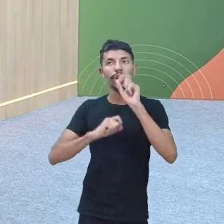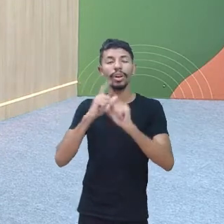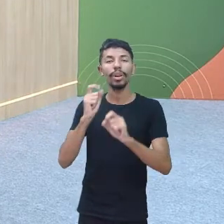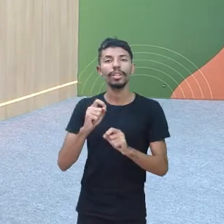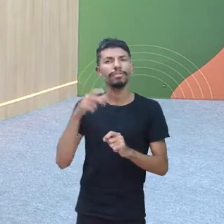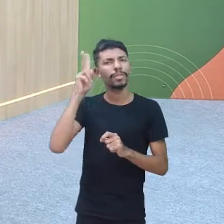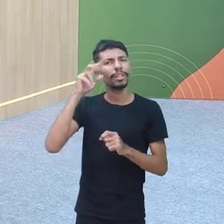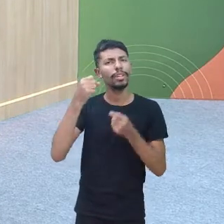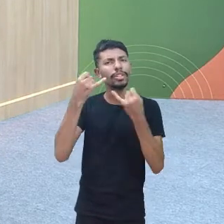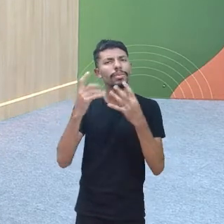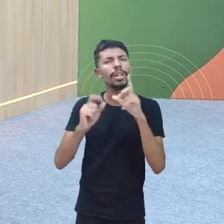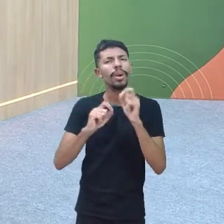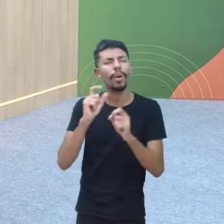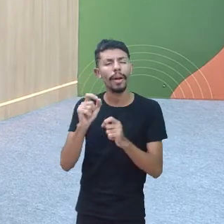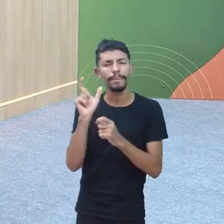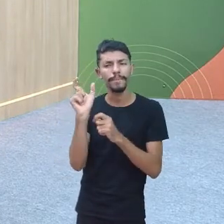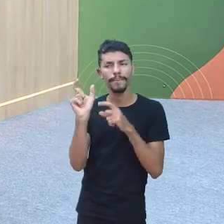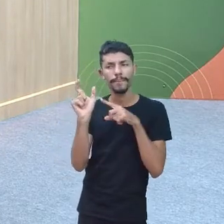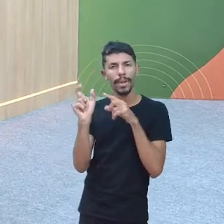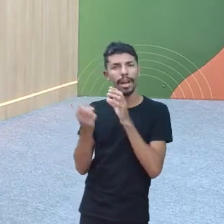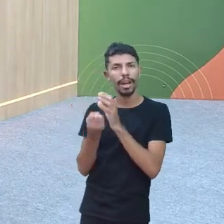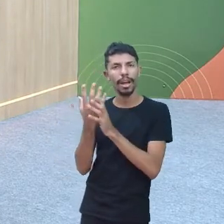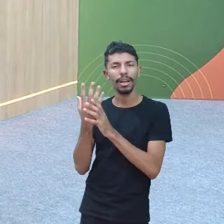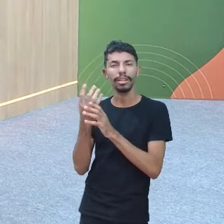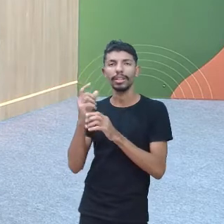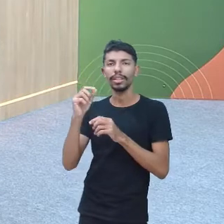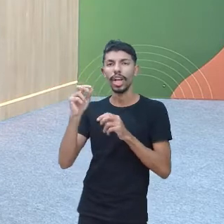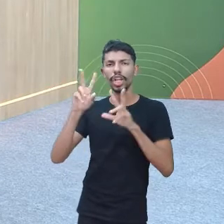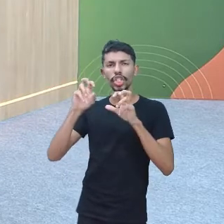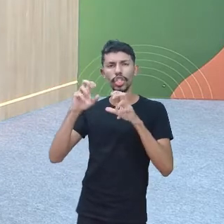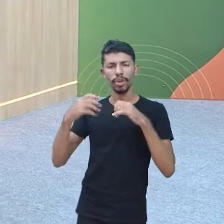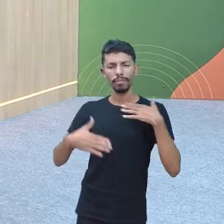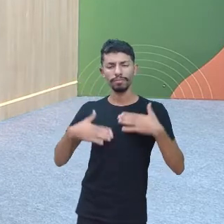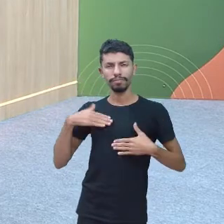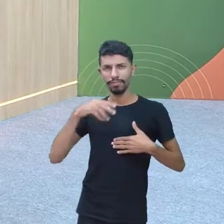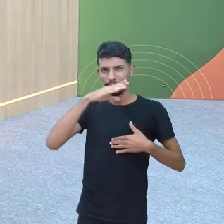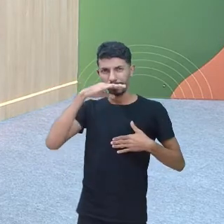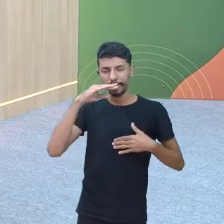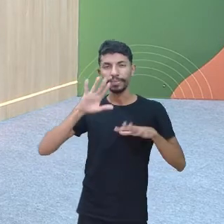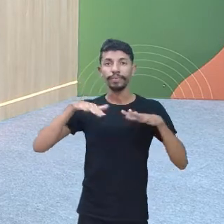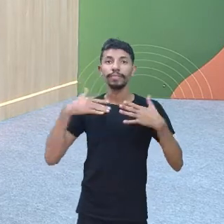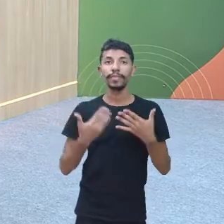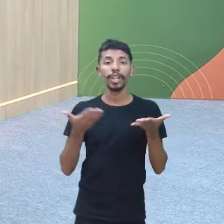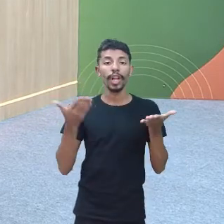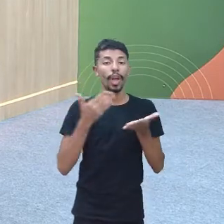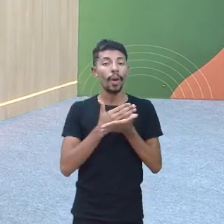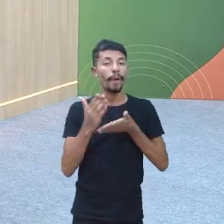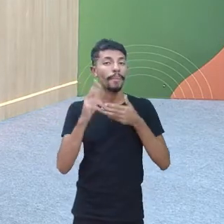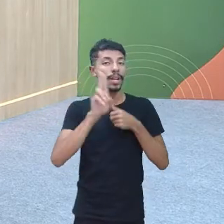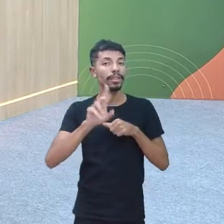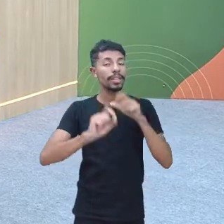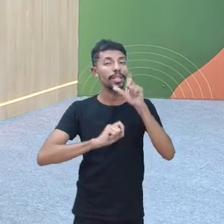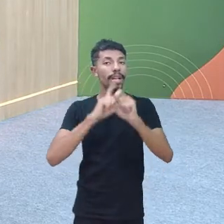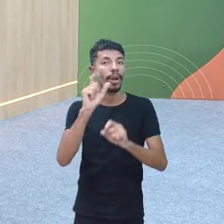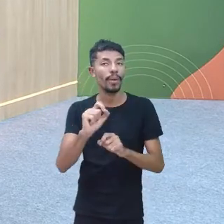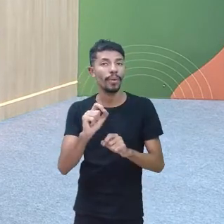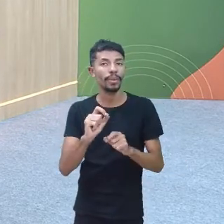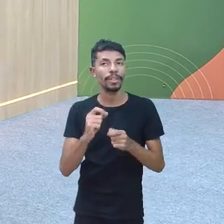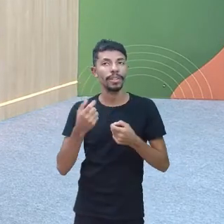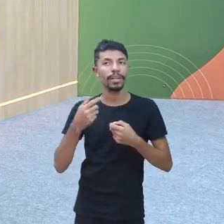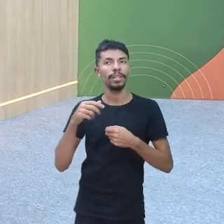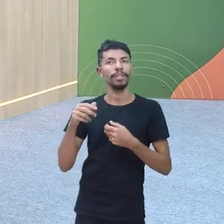a termologia dele fala do odor corporal? Pronto, ele começa a utilizar e a incorporar